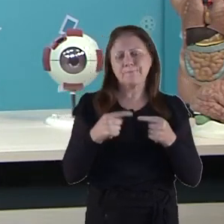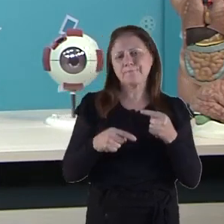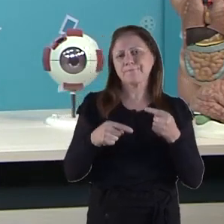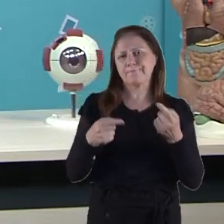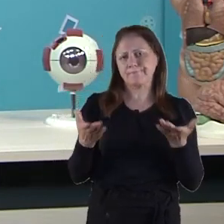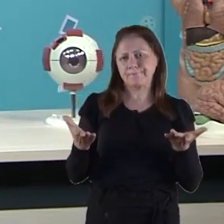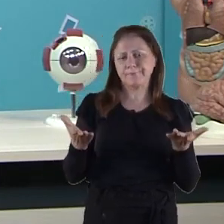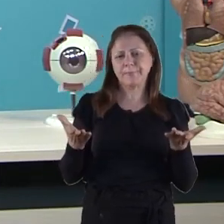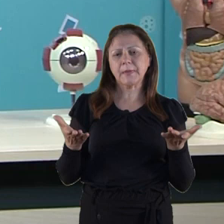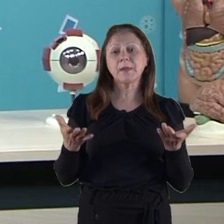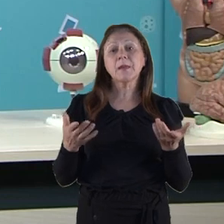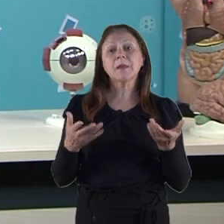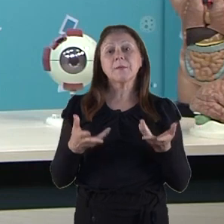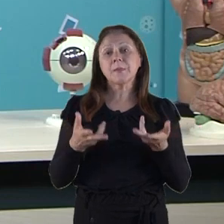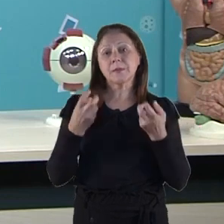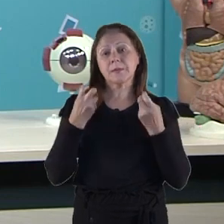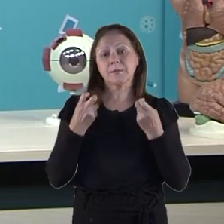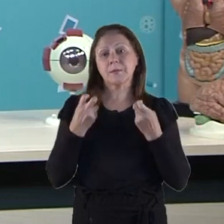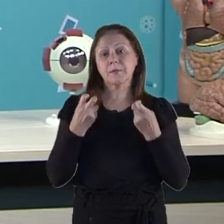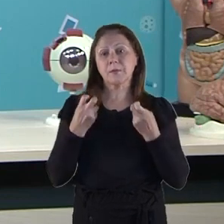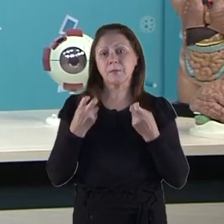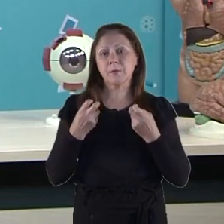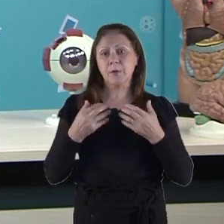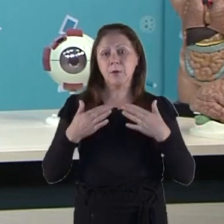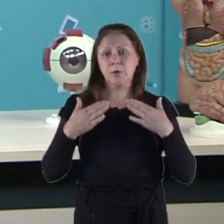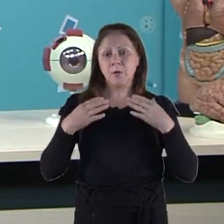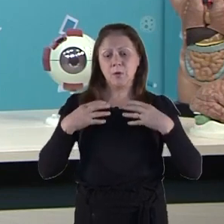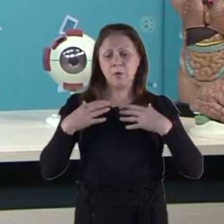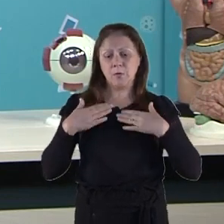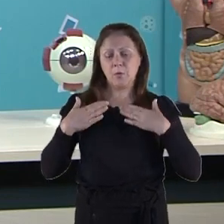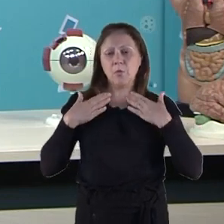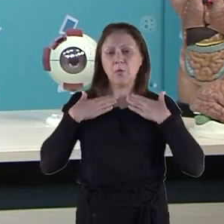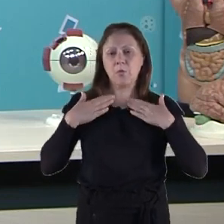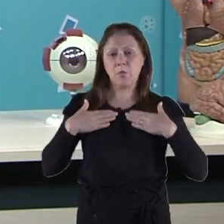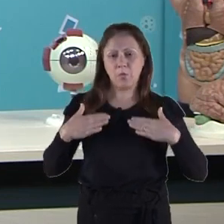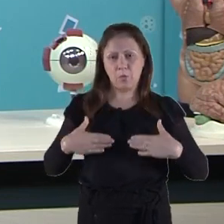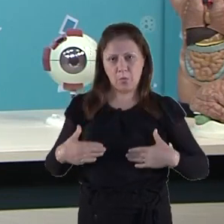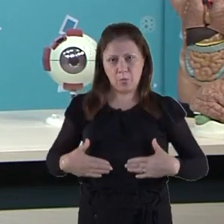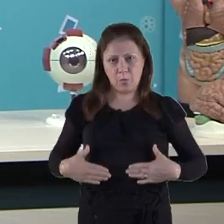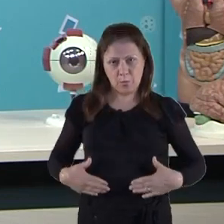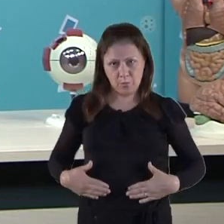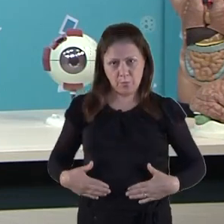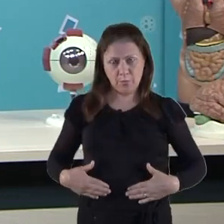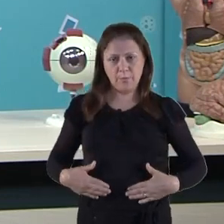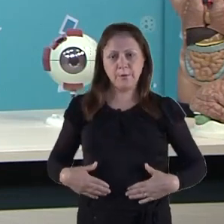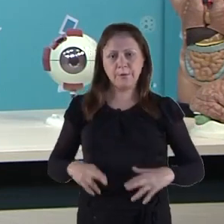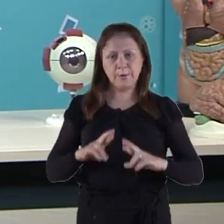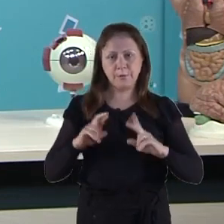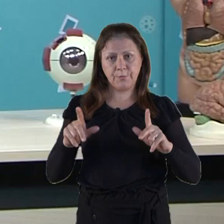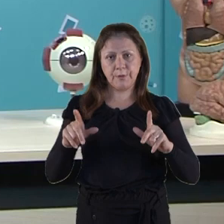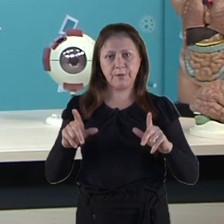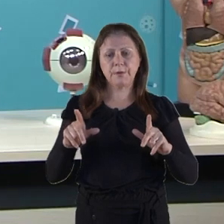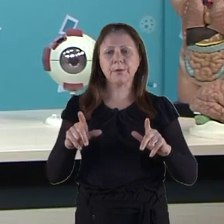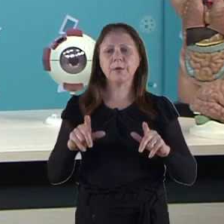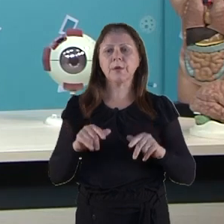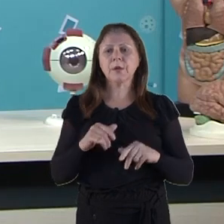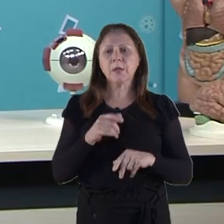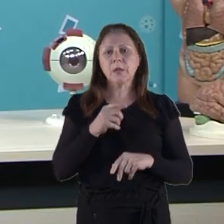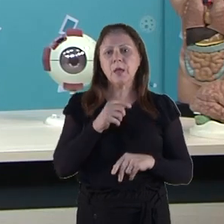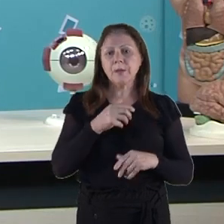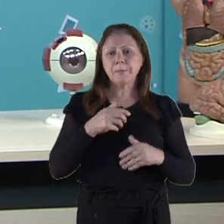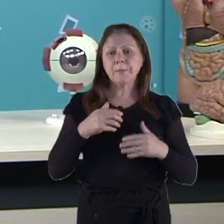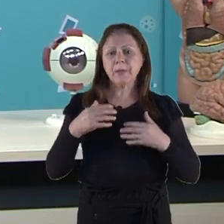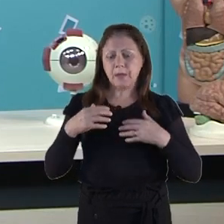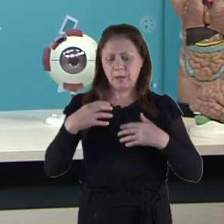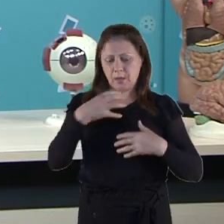dá certo. Então a gente viu também que as taxas do nosso corpo estão diferentes. E vamos começar olhando pelo consumo de água.